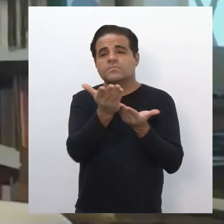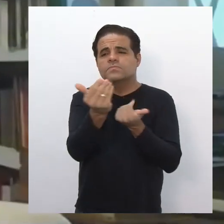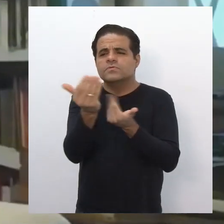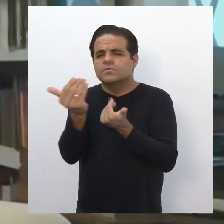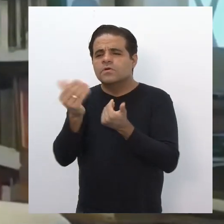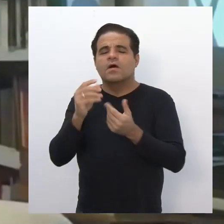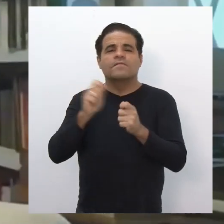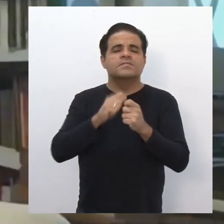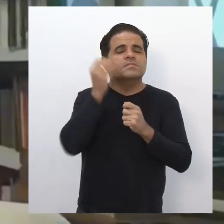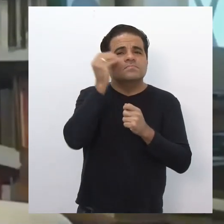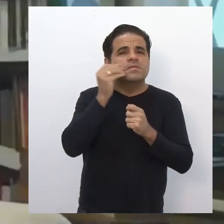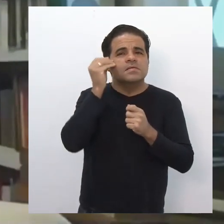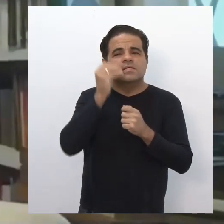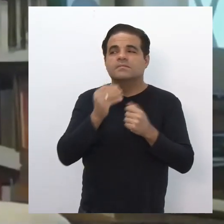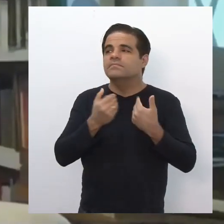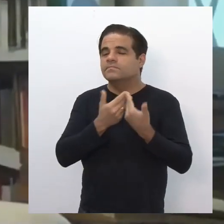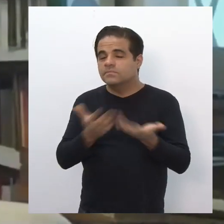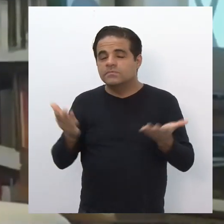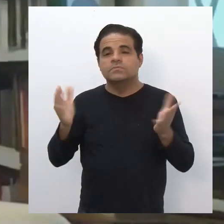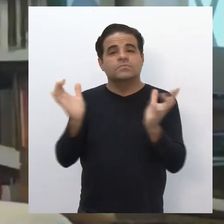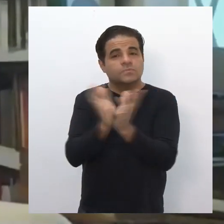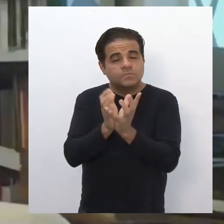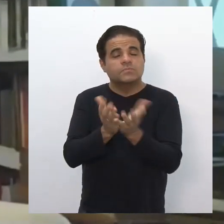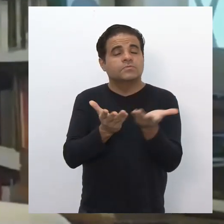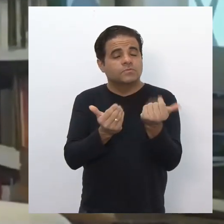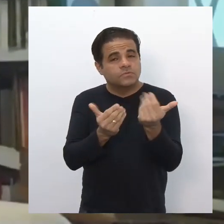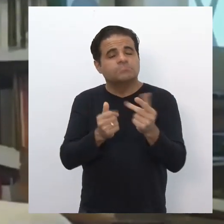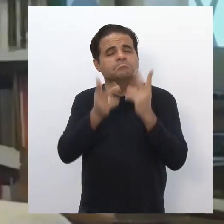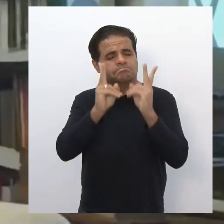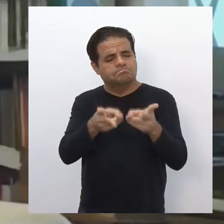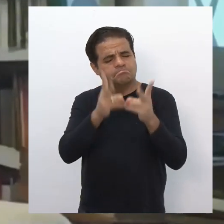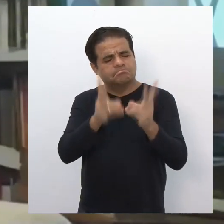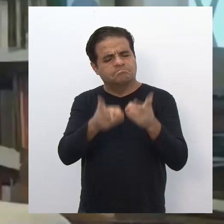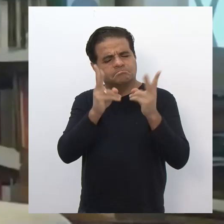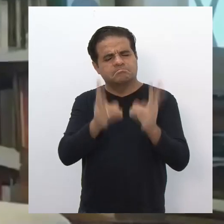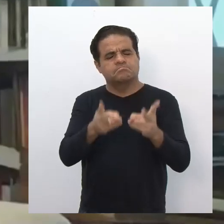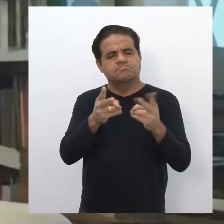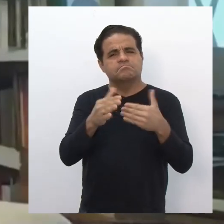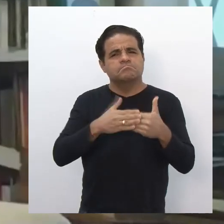fazer experiências novas com o público jovem, para mantê-lo